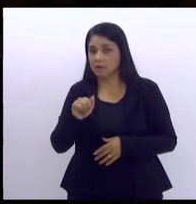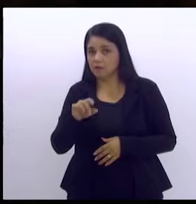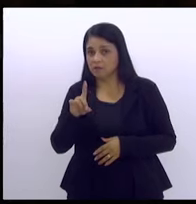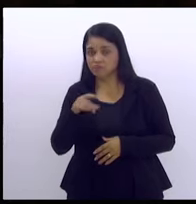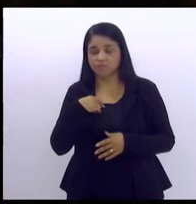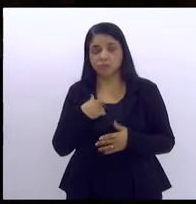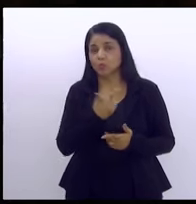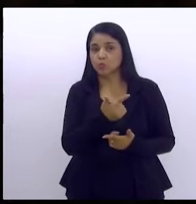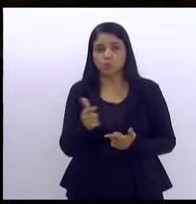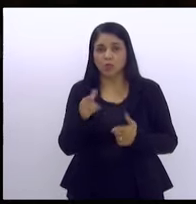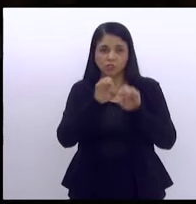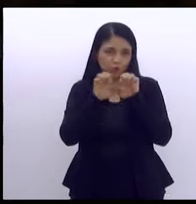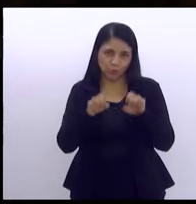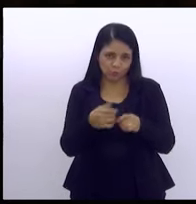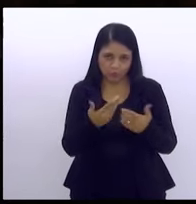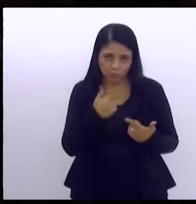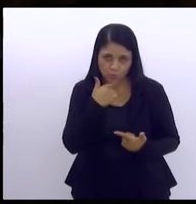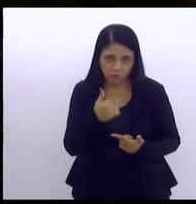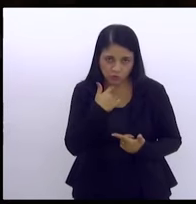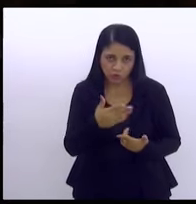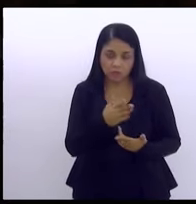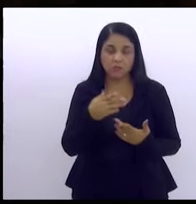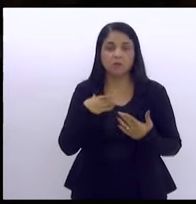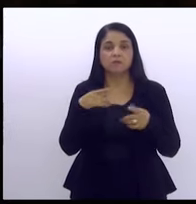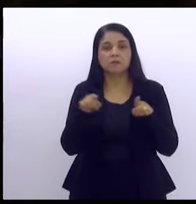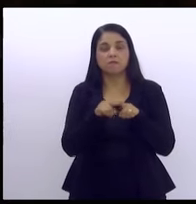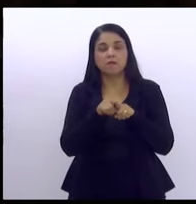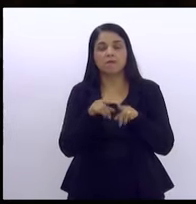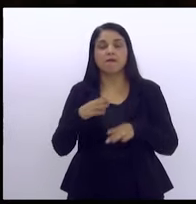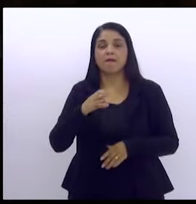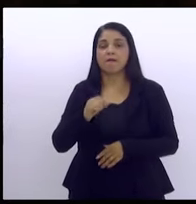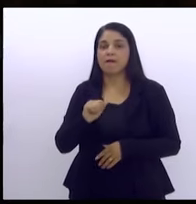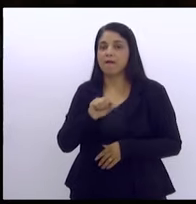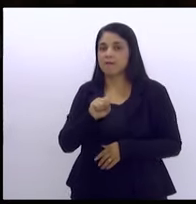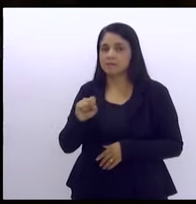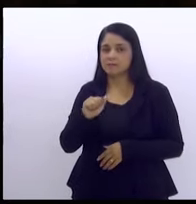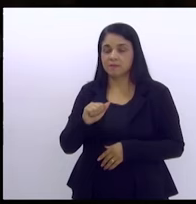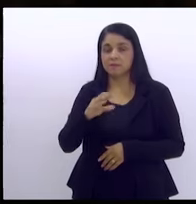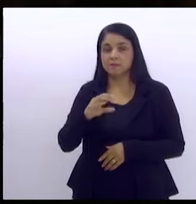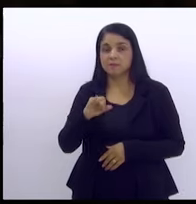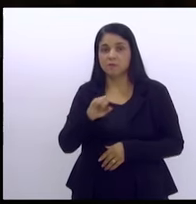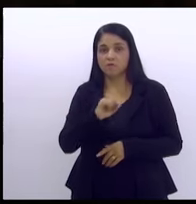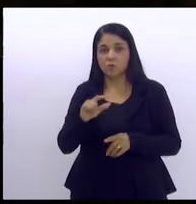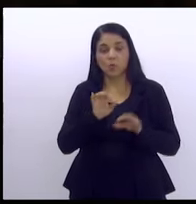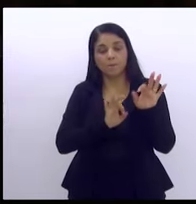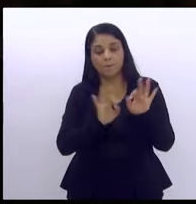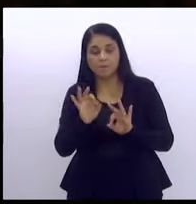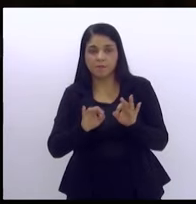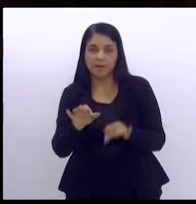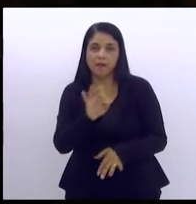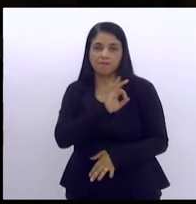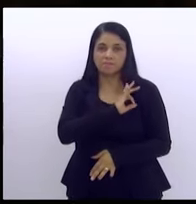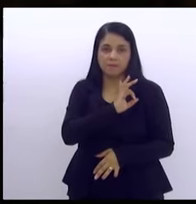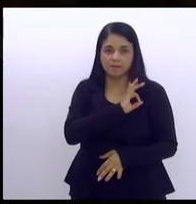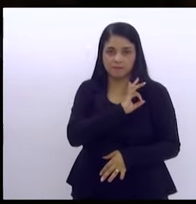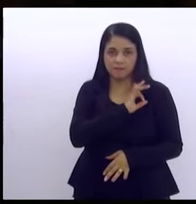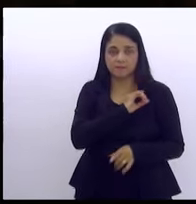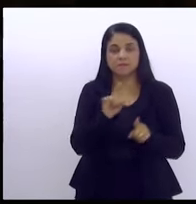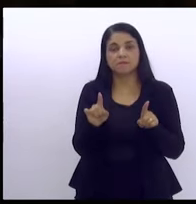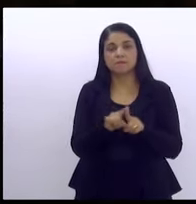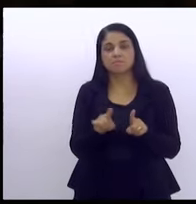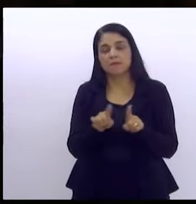Executivo, através da Subsecretaria de Cuidados Especiais da Casa Civil? Preparar esta delegacia para que ela